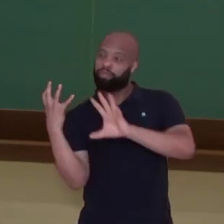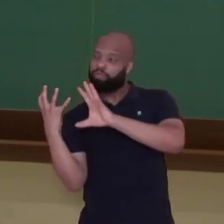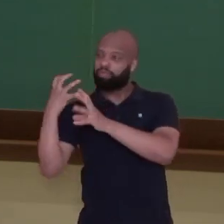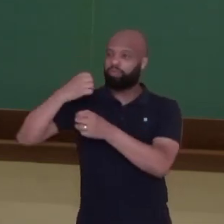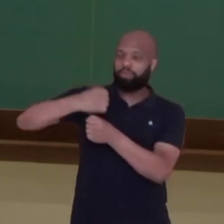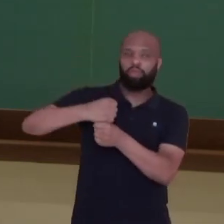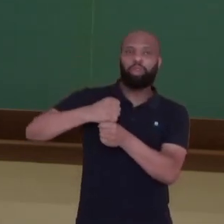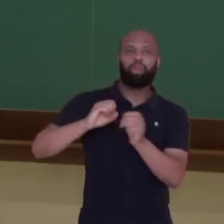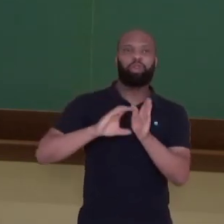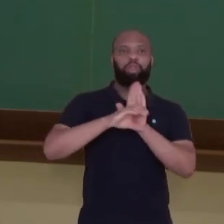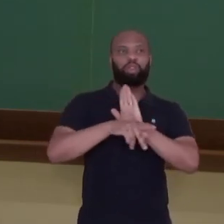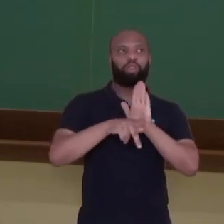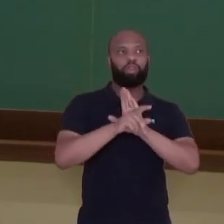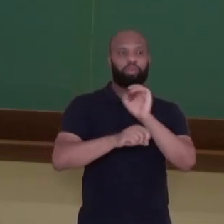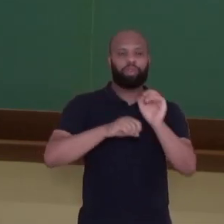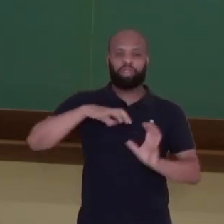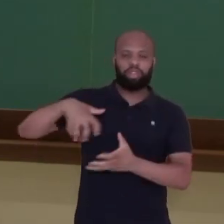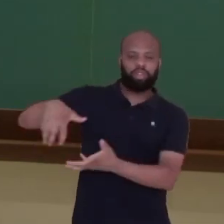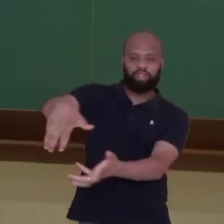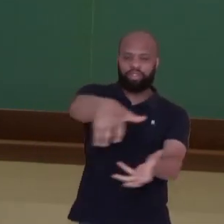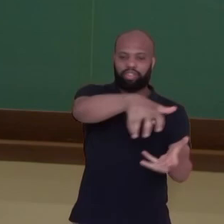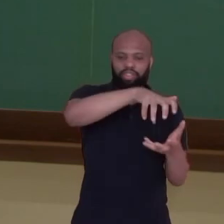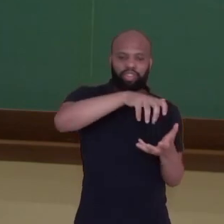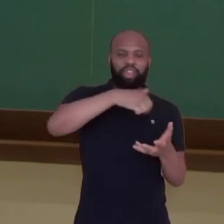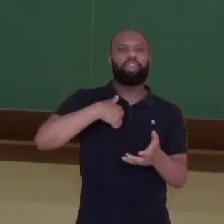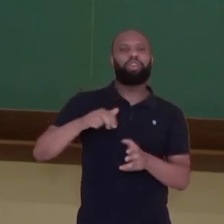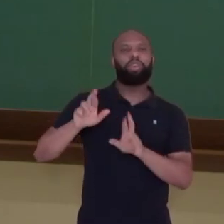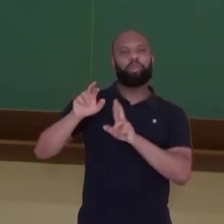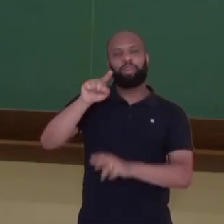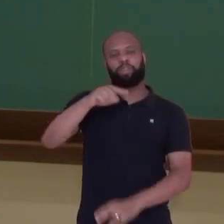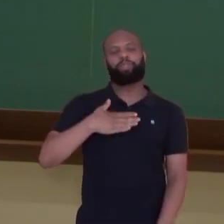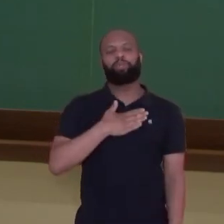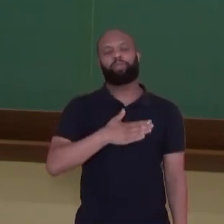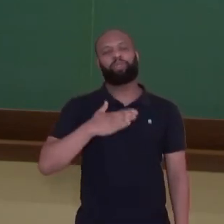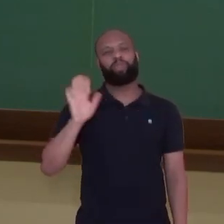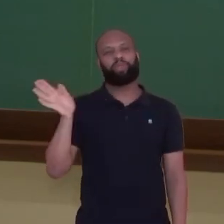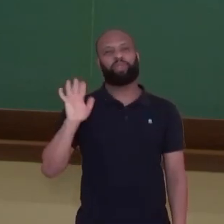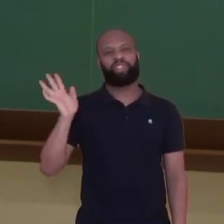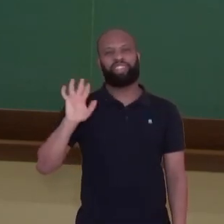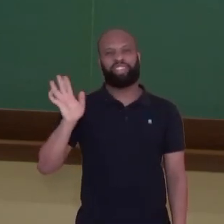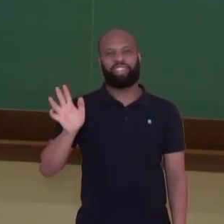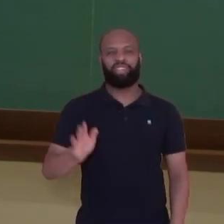retomamos sobre o movimento de translação da Terra. Espero que vocês tenham gostado e